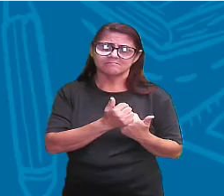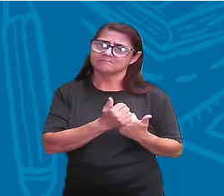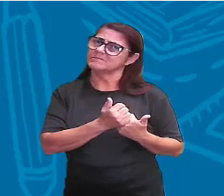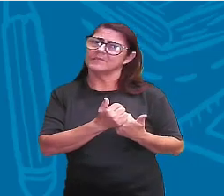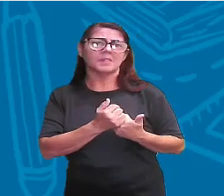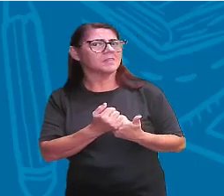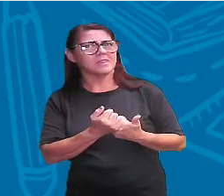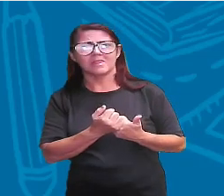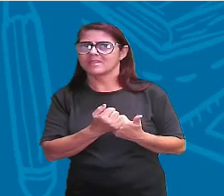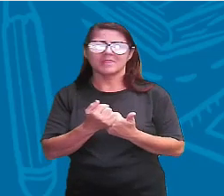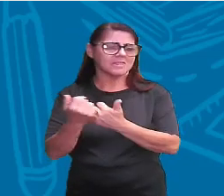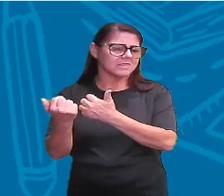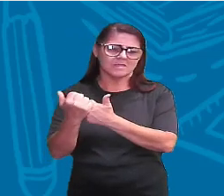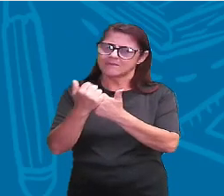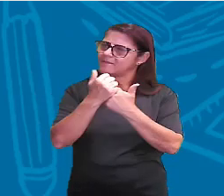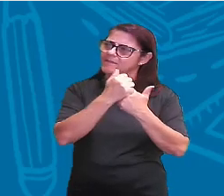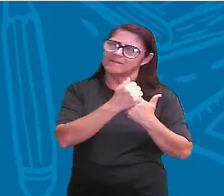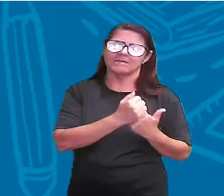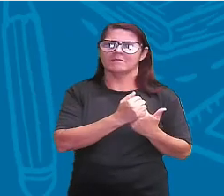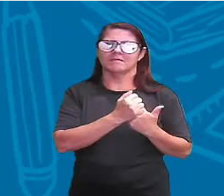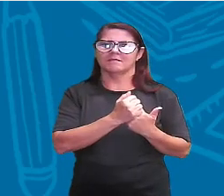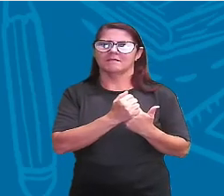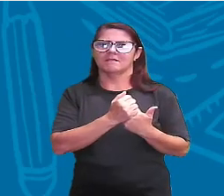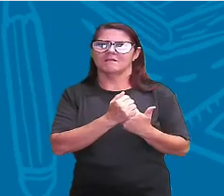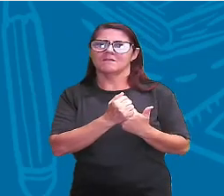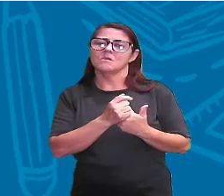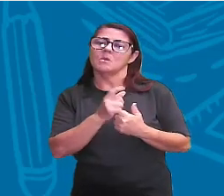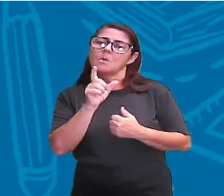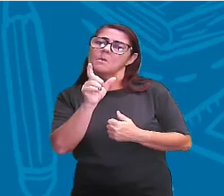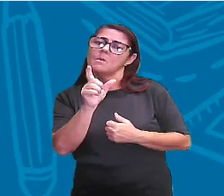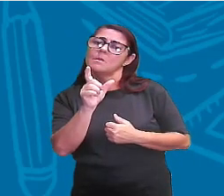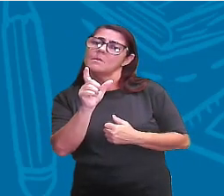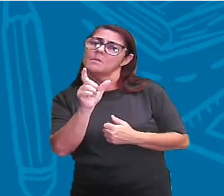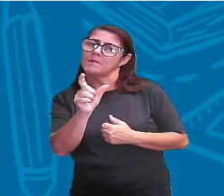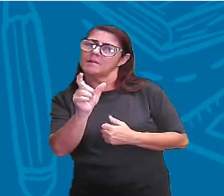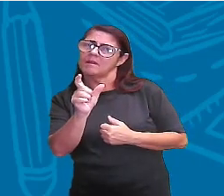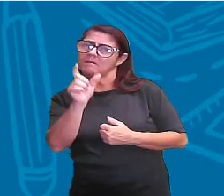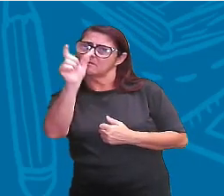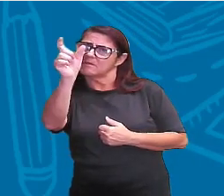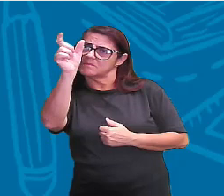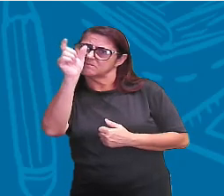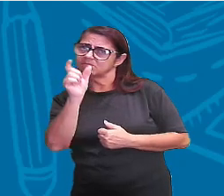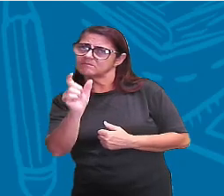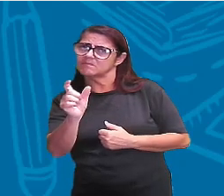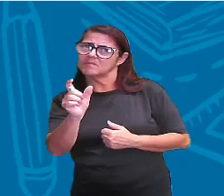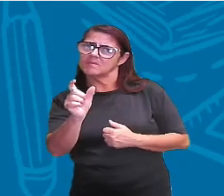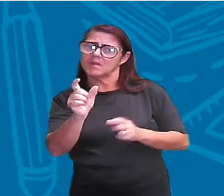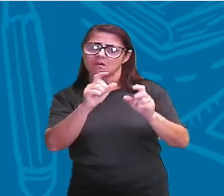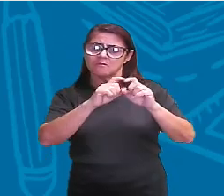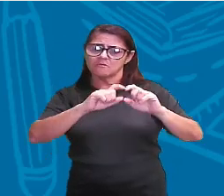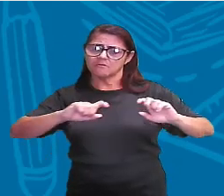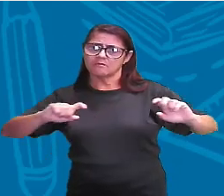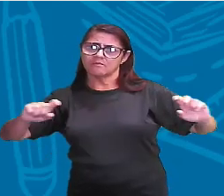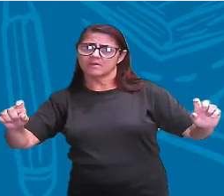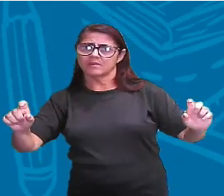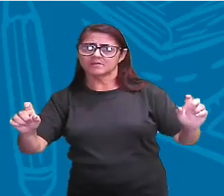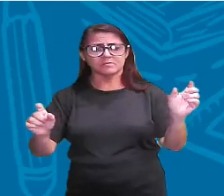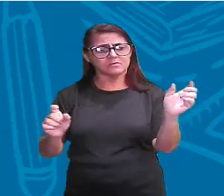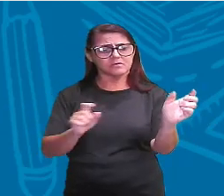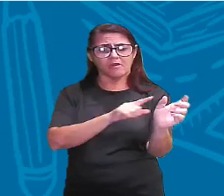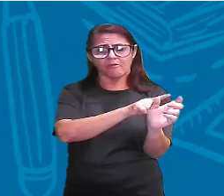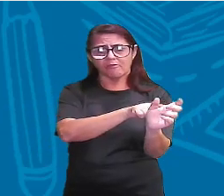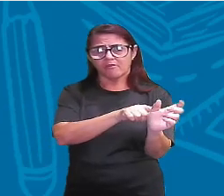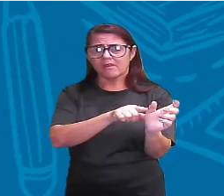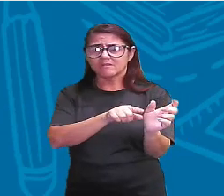feita substituição em inglês. O pronome ele vai repetir se ele aparecer novamente na mesma frase. Eu tenho I do